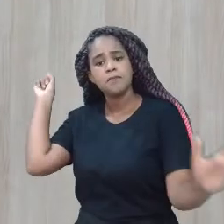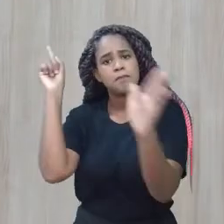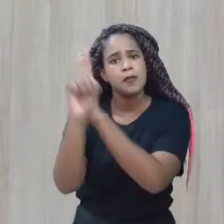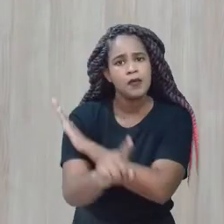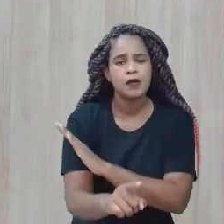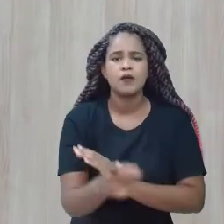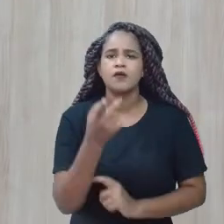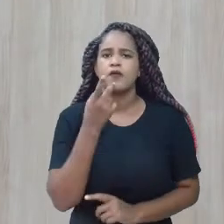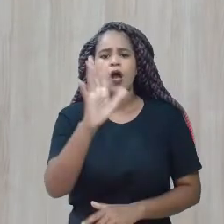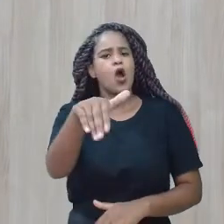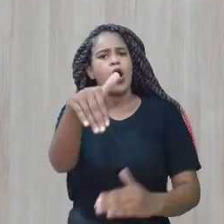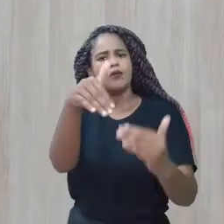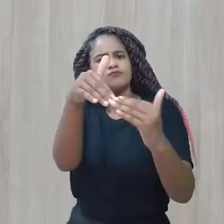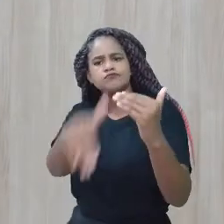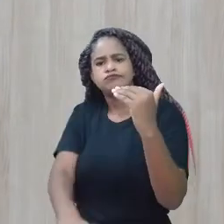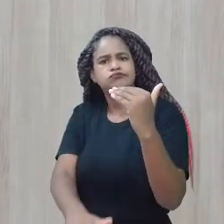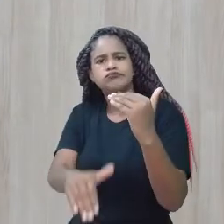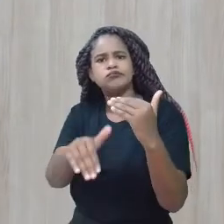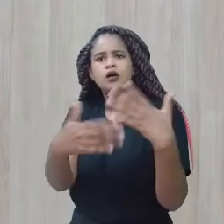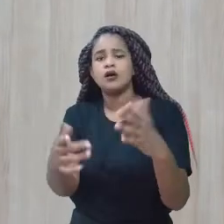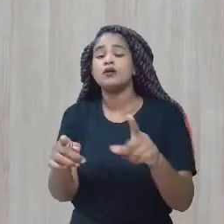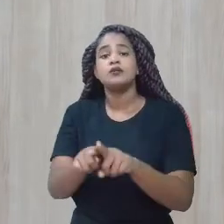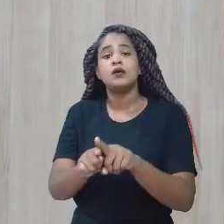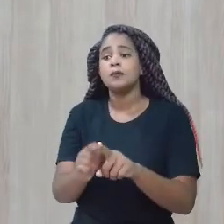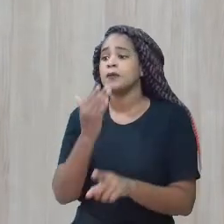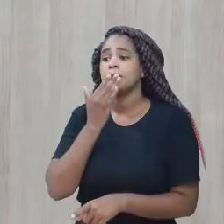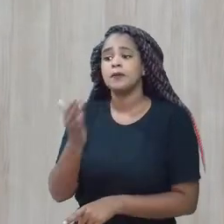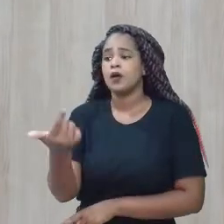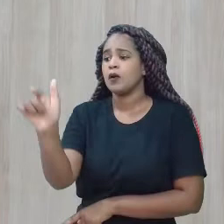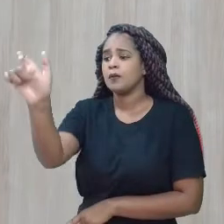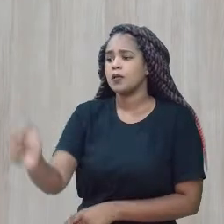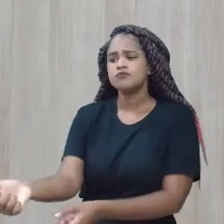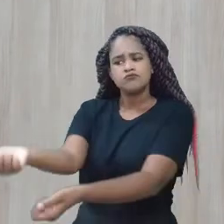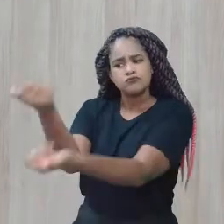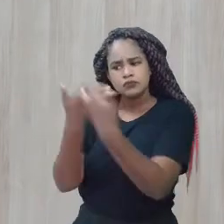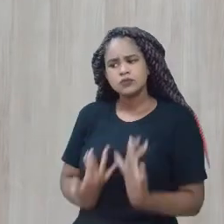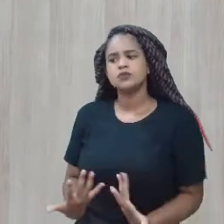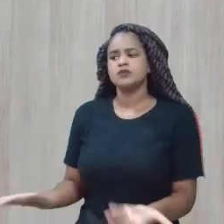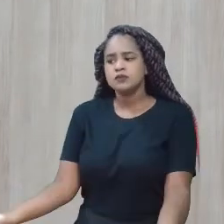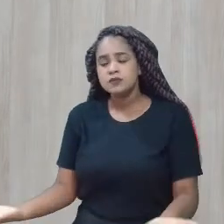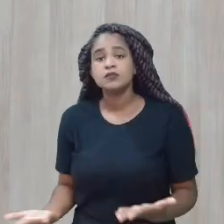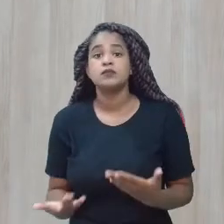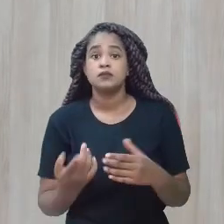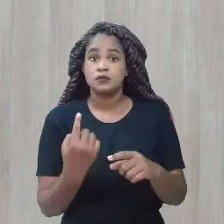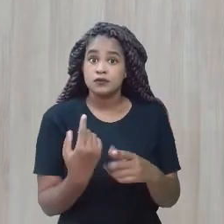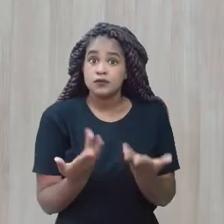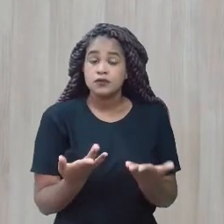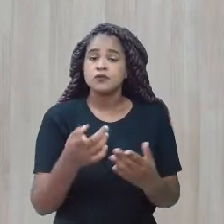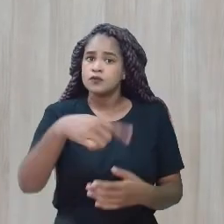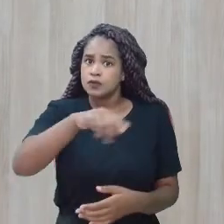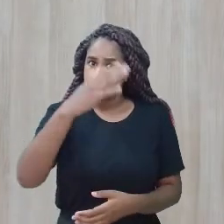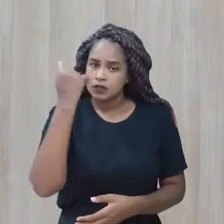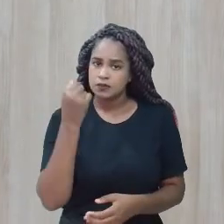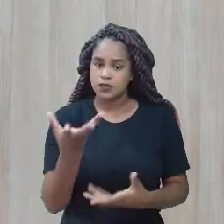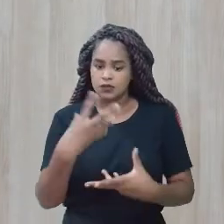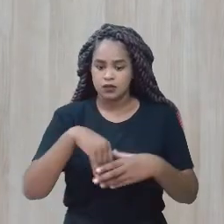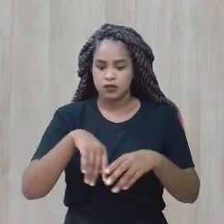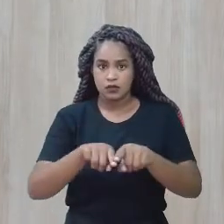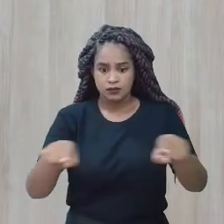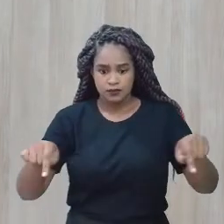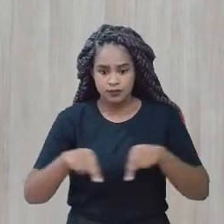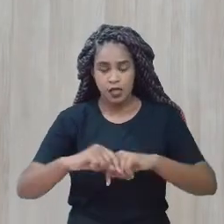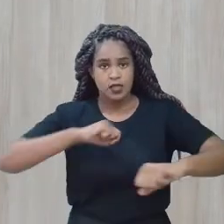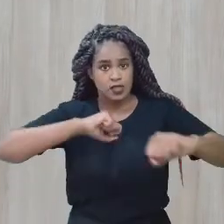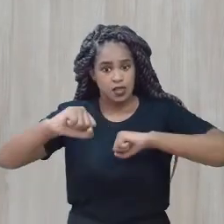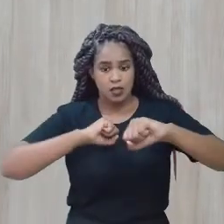não concorda e que pede para o outro explicar melhor. E aí vocês sabiam que dentro de um debate em sala de